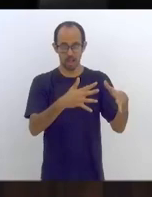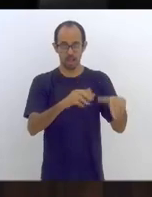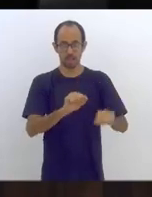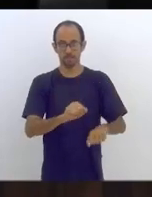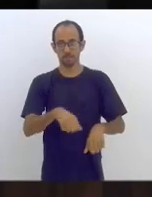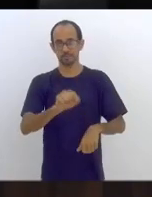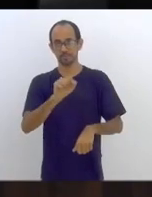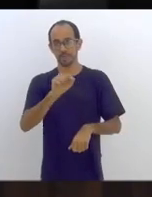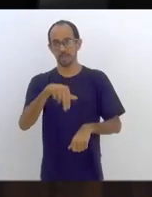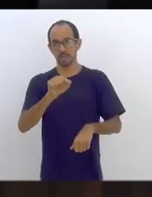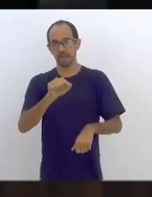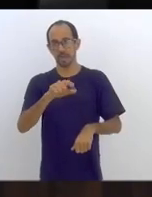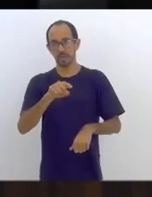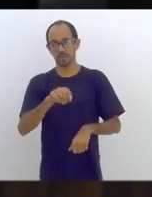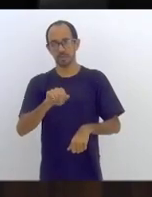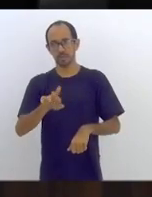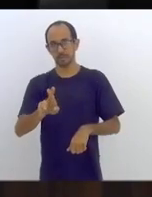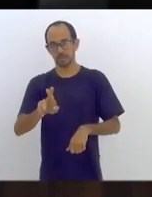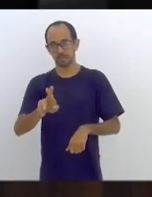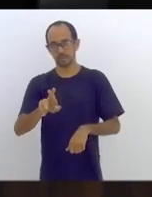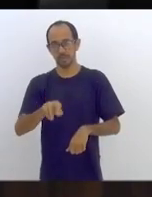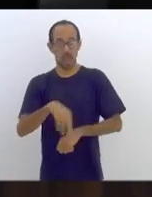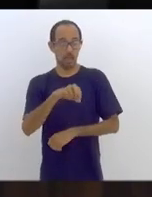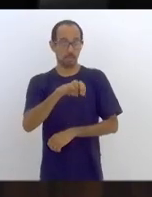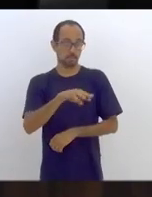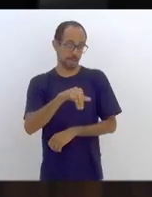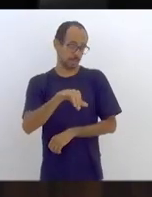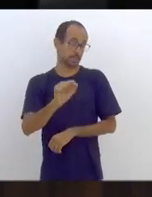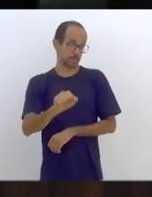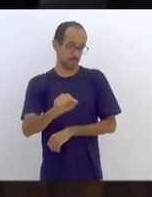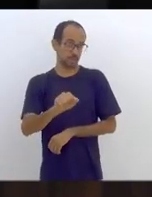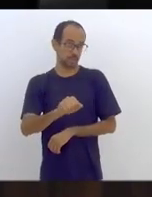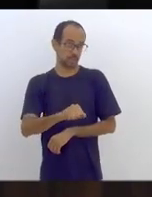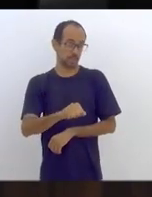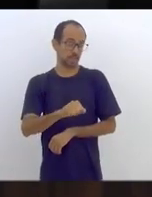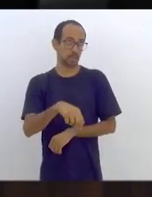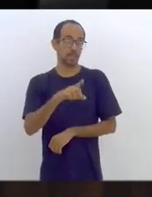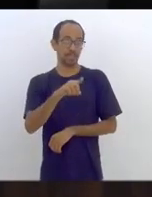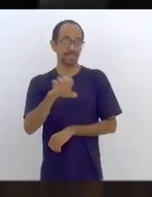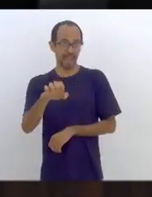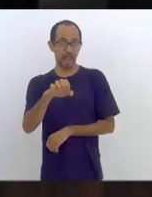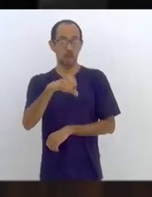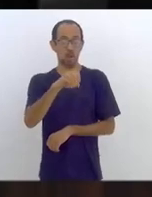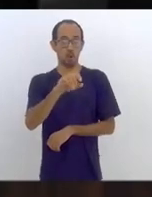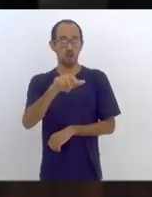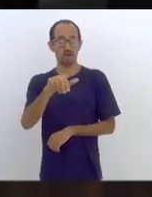a Nazir Maria de Oliveira.